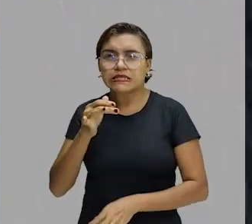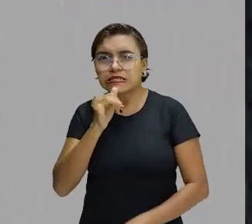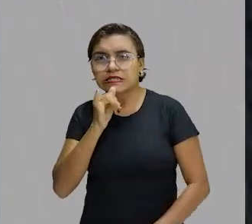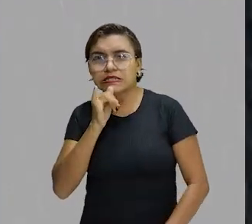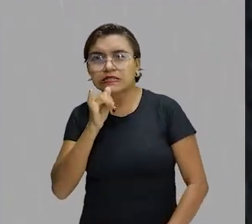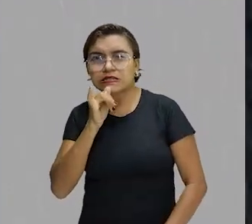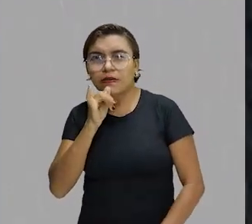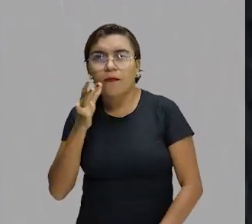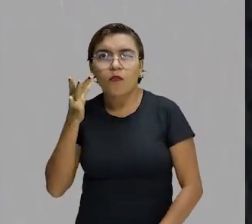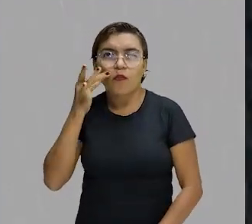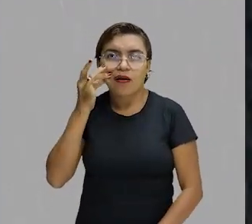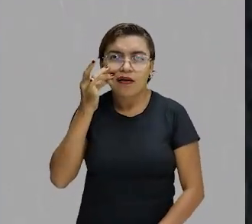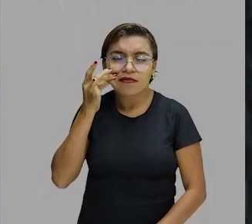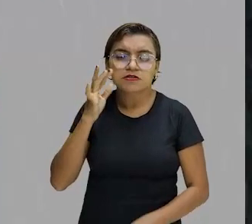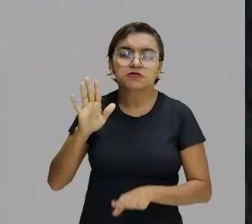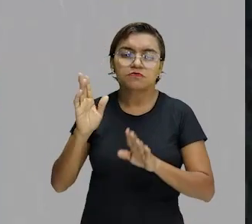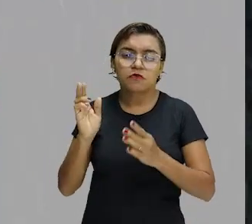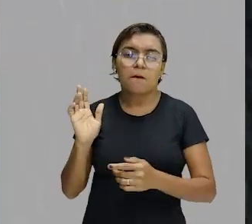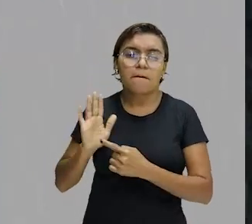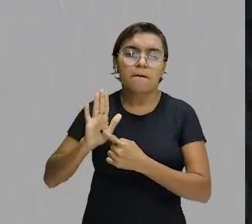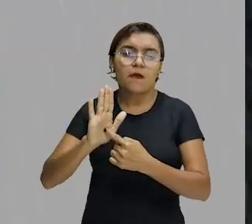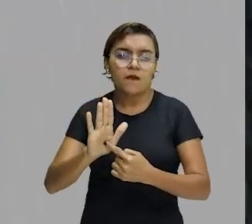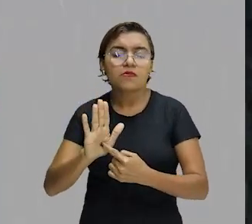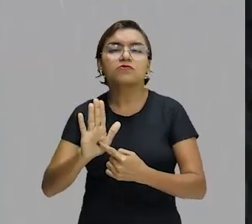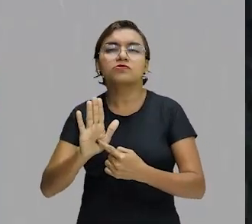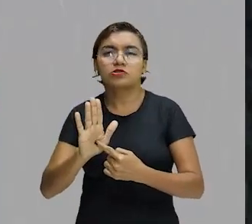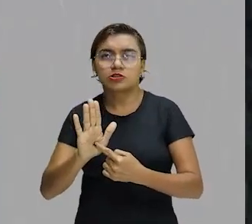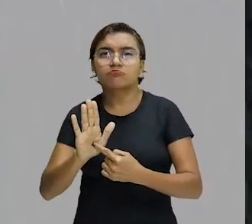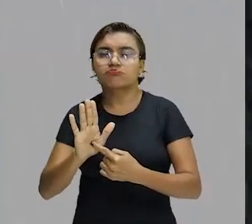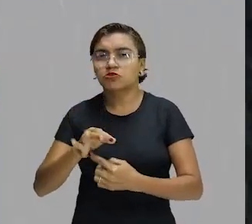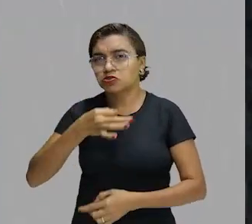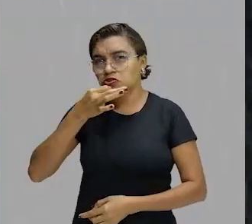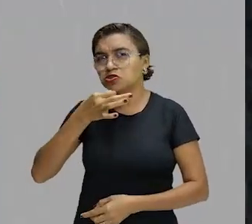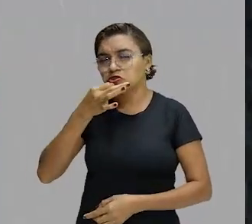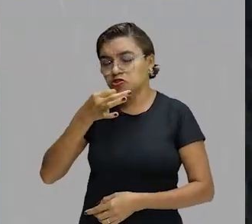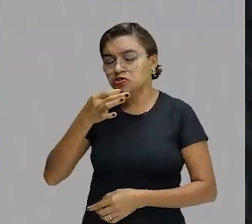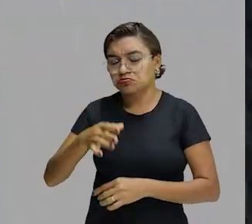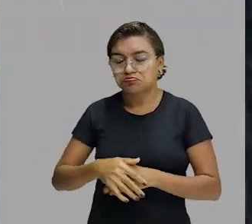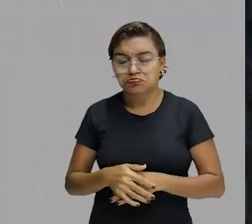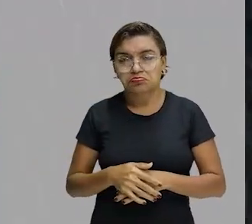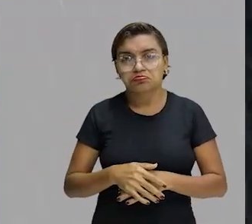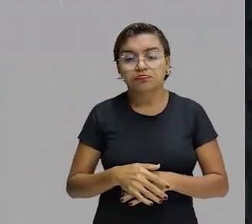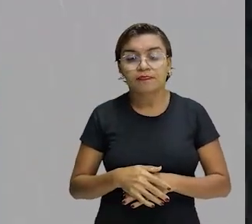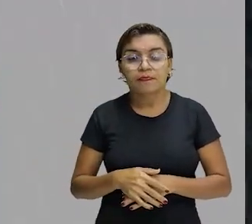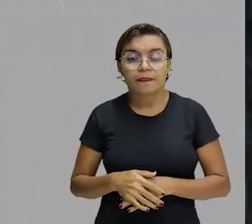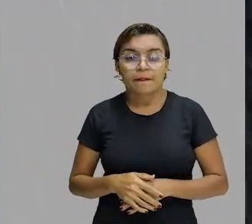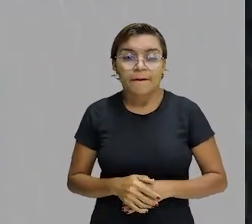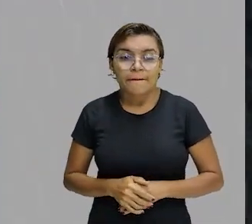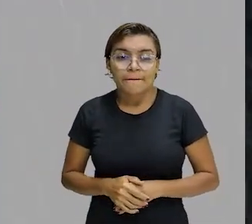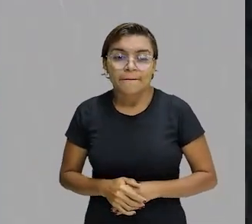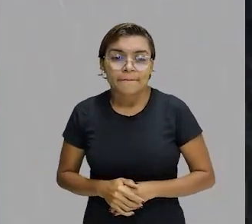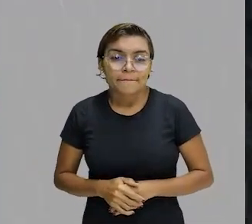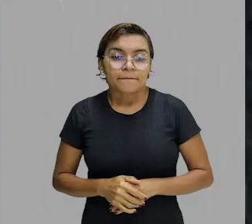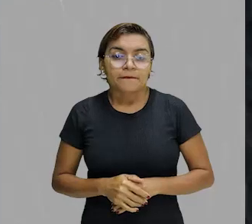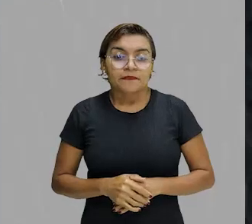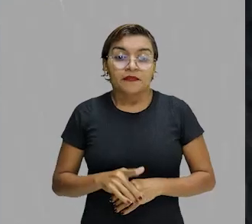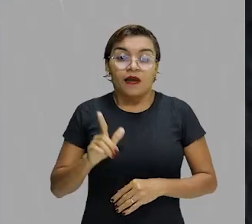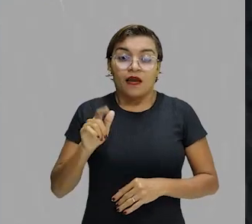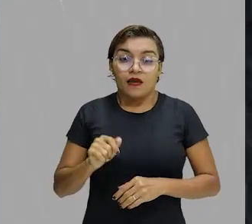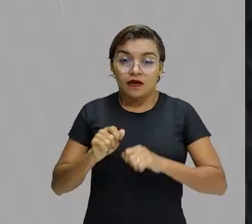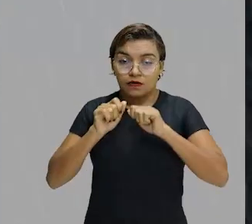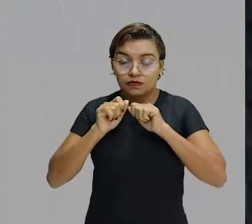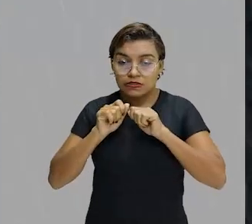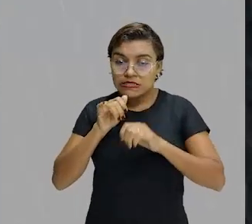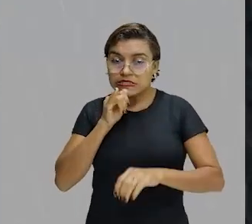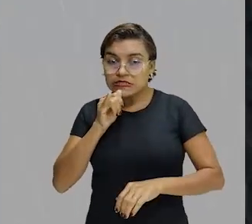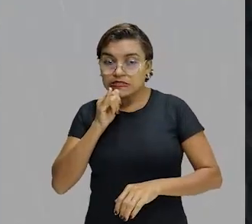viés extremos, onde ele critica, ele é mais incisivo e em alguns pontos até mais radical. É uma ramificação,